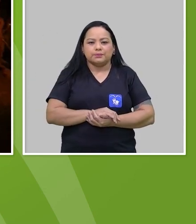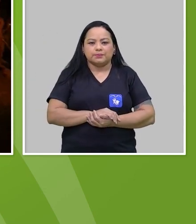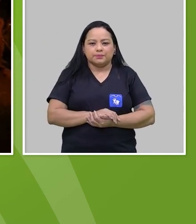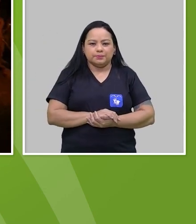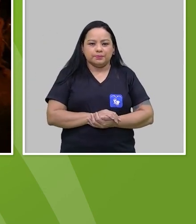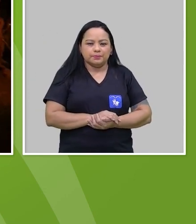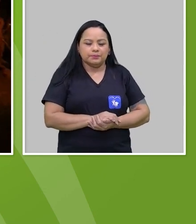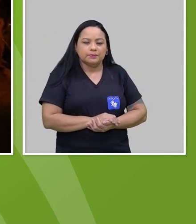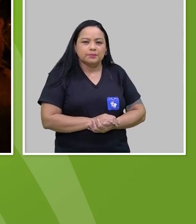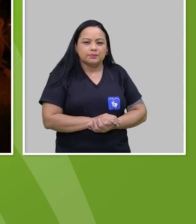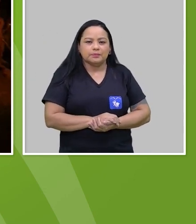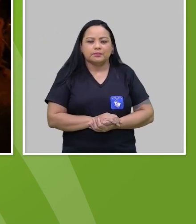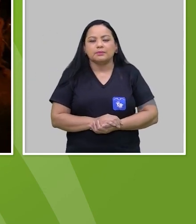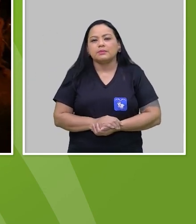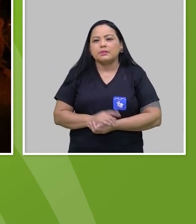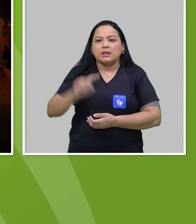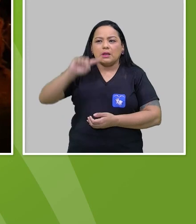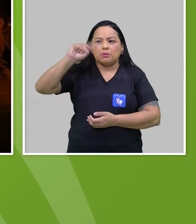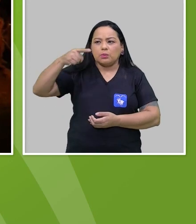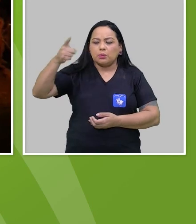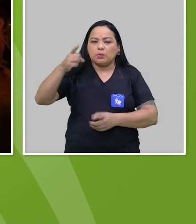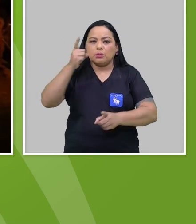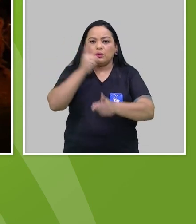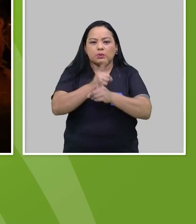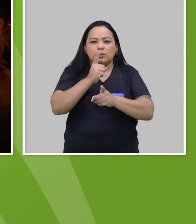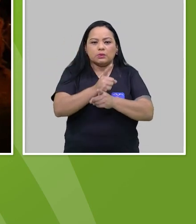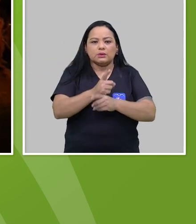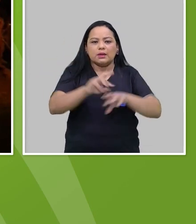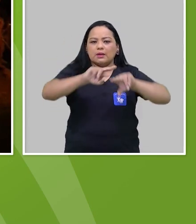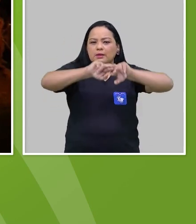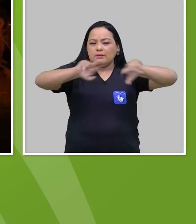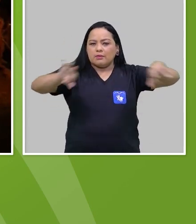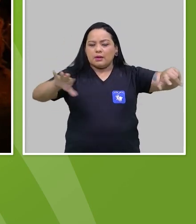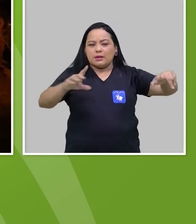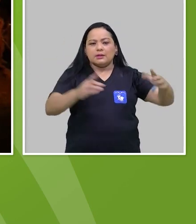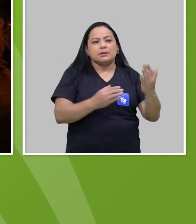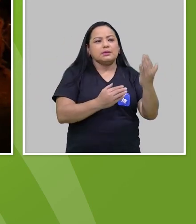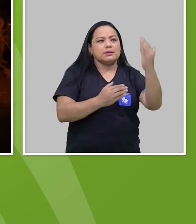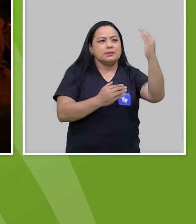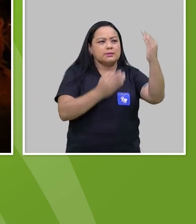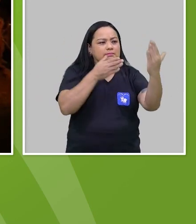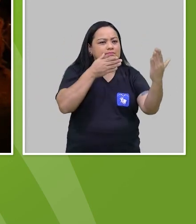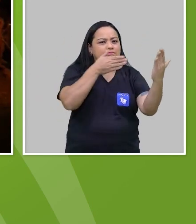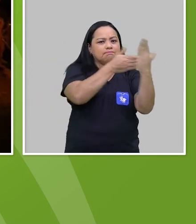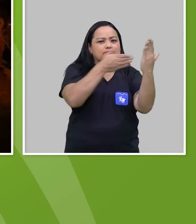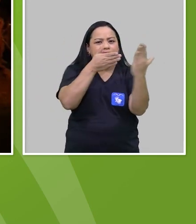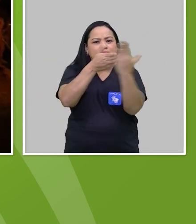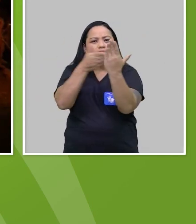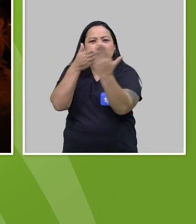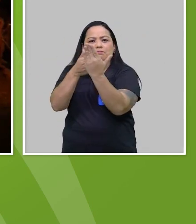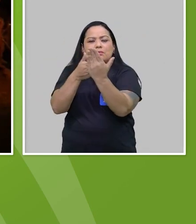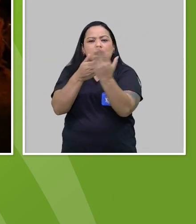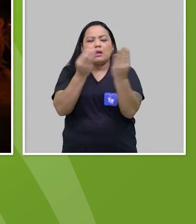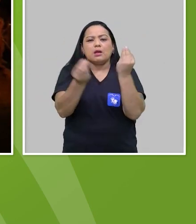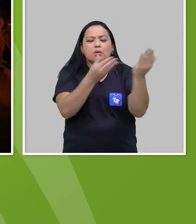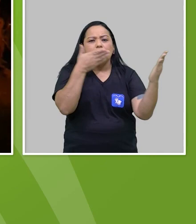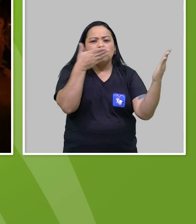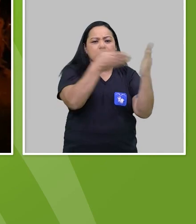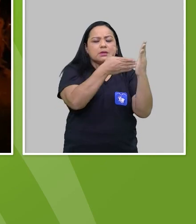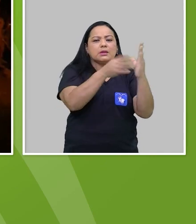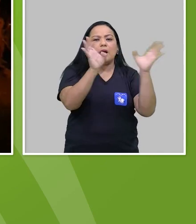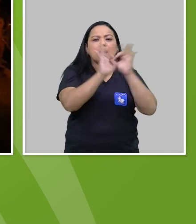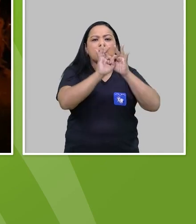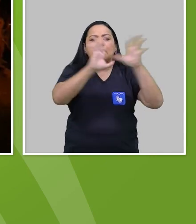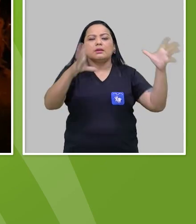emissão. Ela vai encontrar, nesse caso aqui, ó, vários obstáculos. Esses obstáculos vão